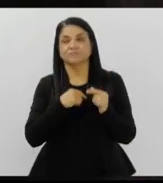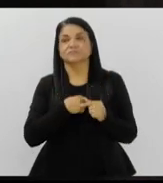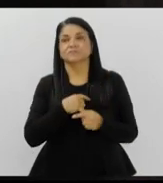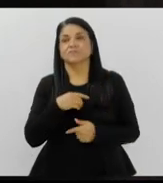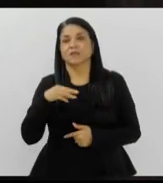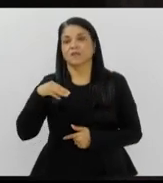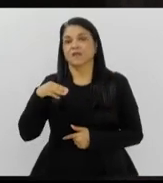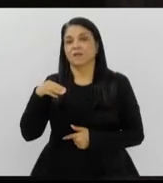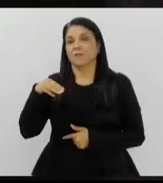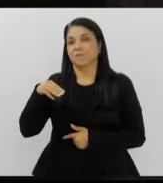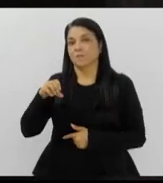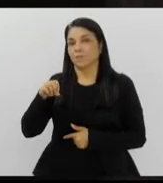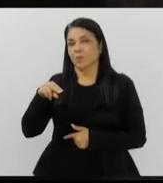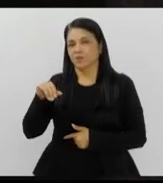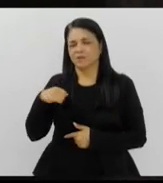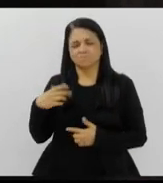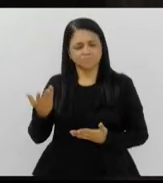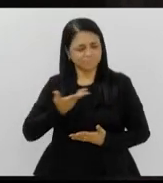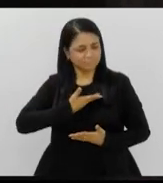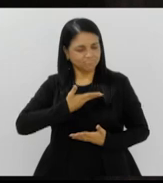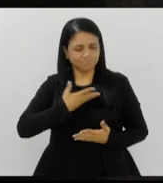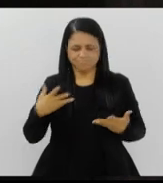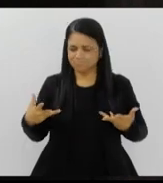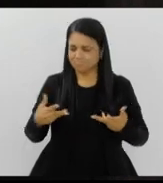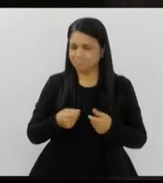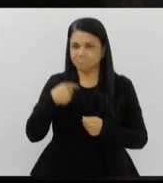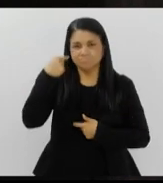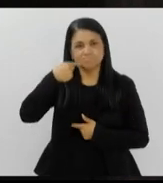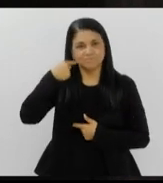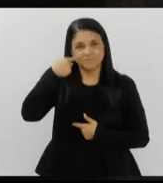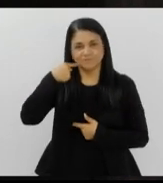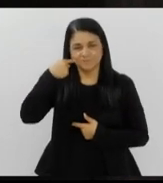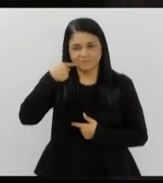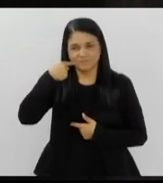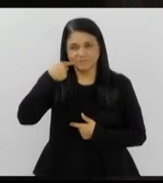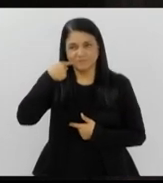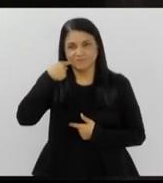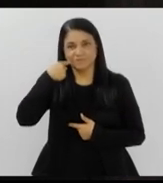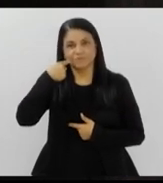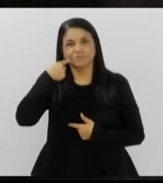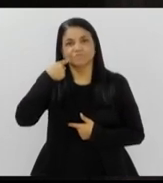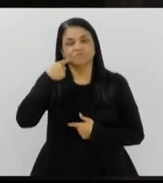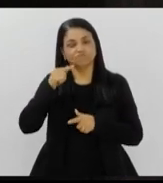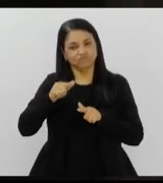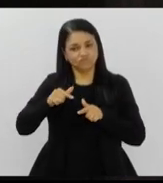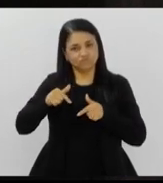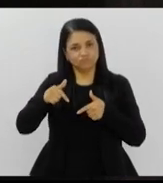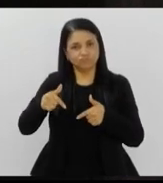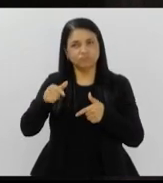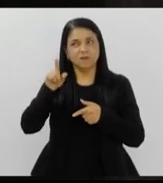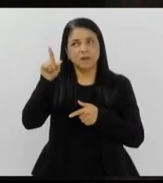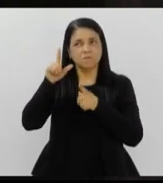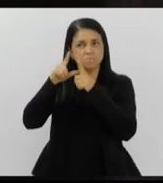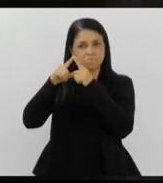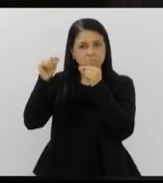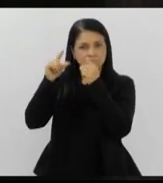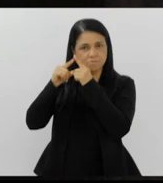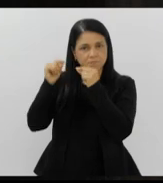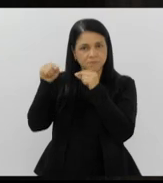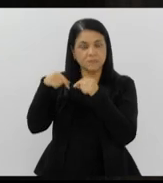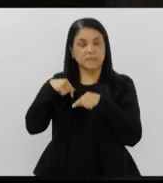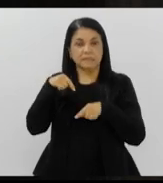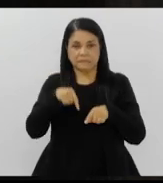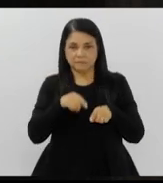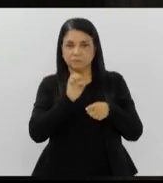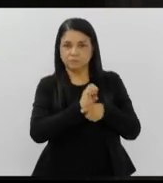aqui, brilhante advogada, tem uma advocacia muito grande em Brasília e aqui no Rio de Janeiro